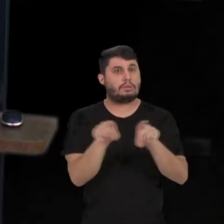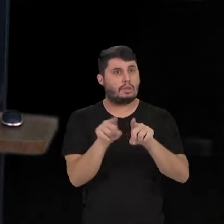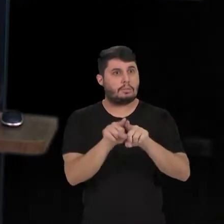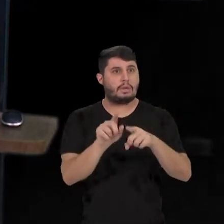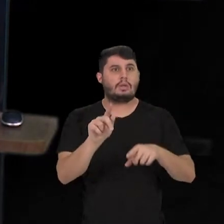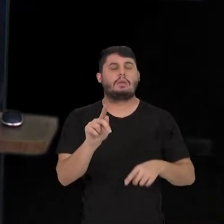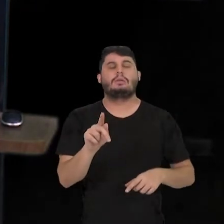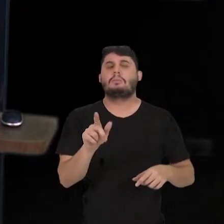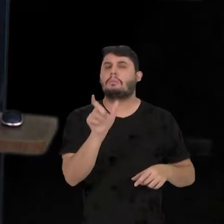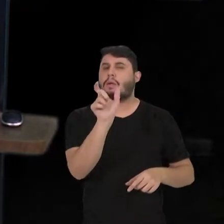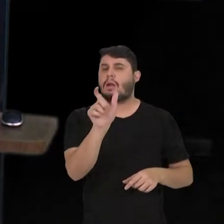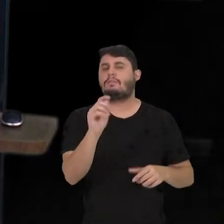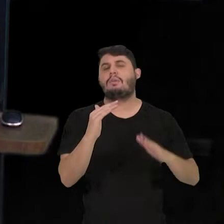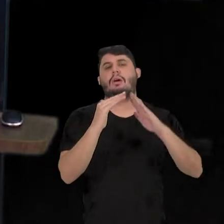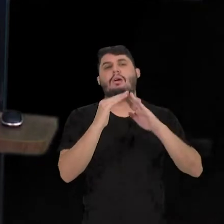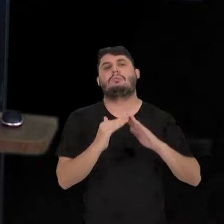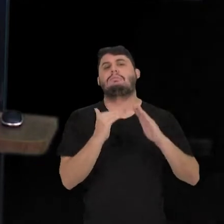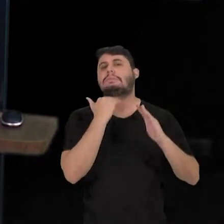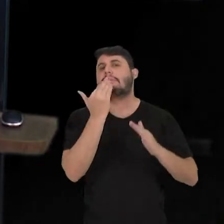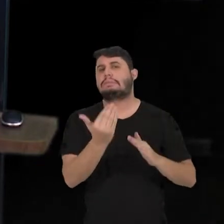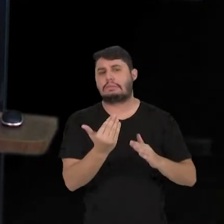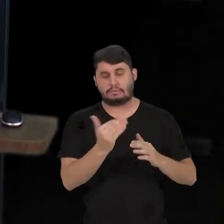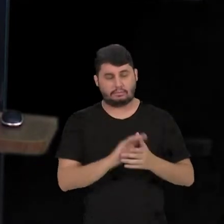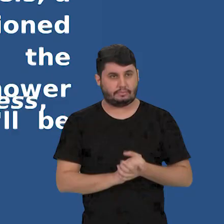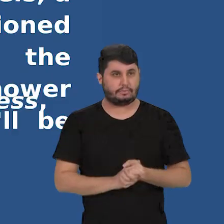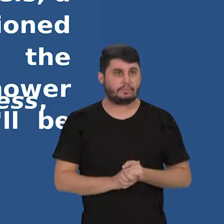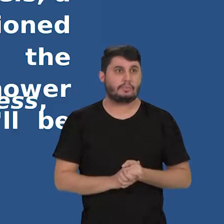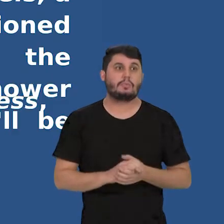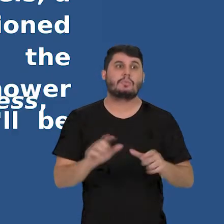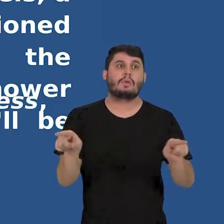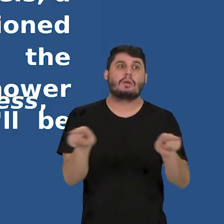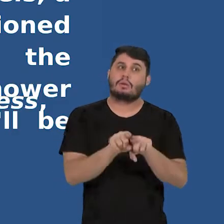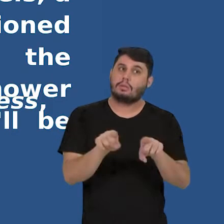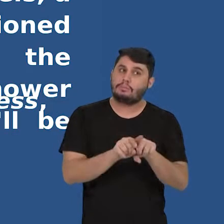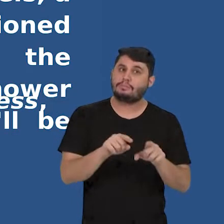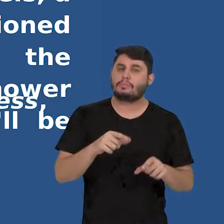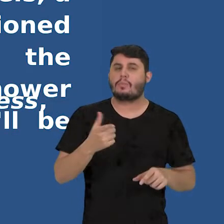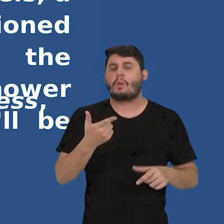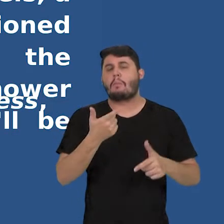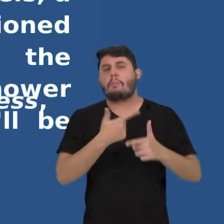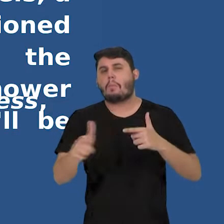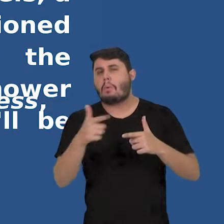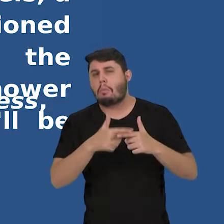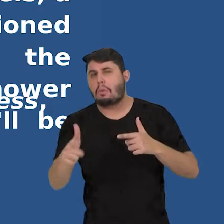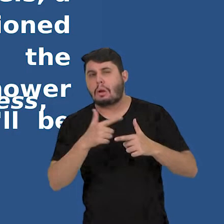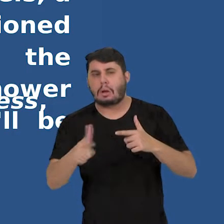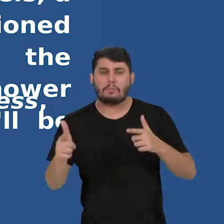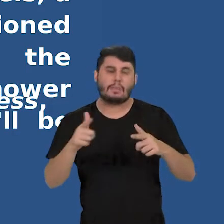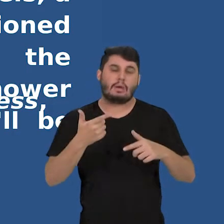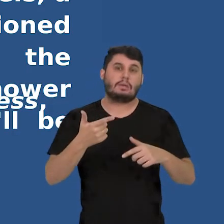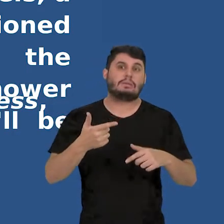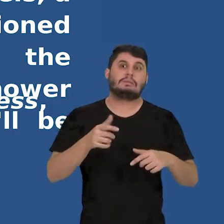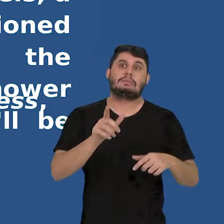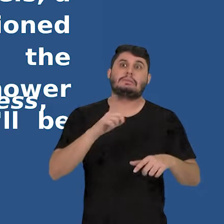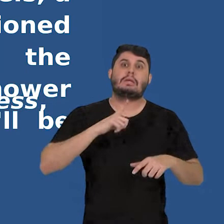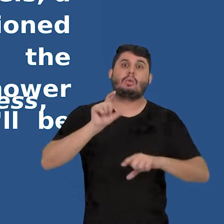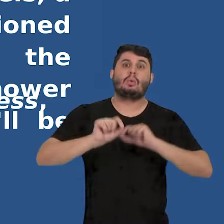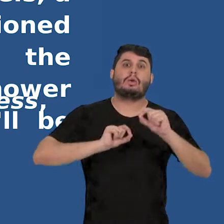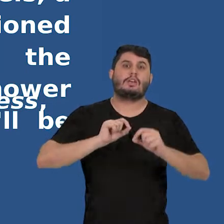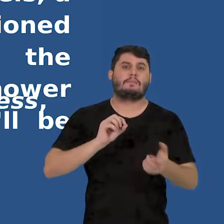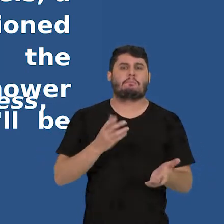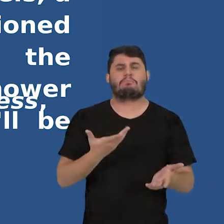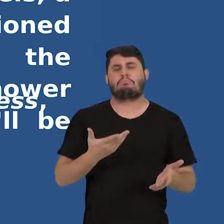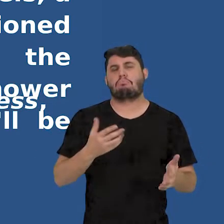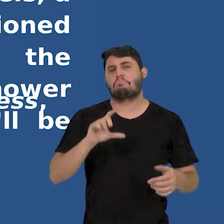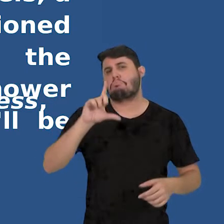de, entre os problemas que os homeless enfrentam, está pouco acesso para os acomodar. Então, um dos